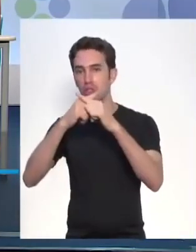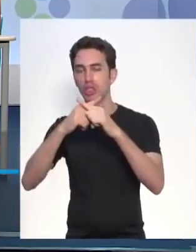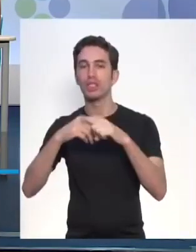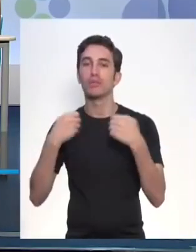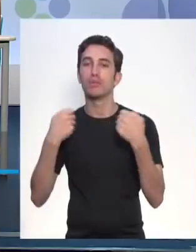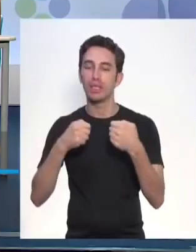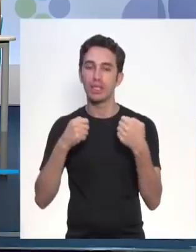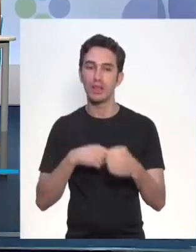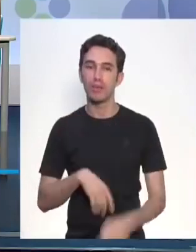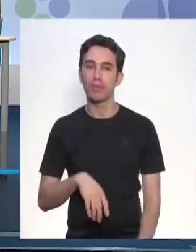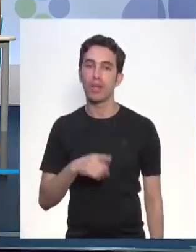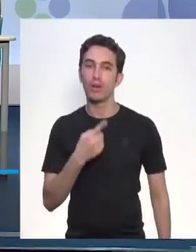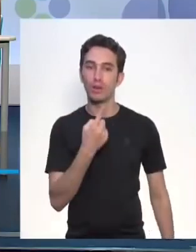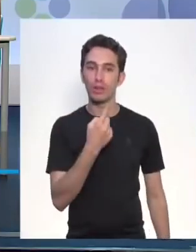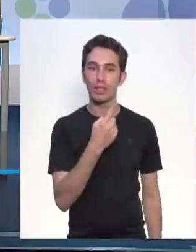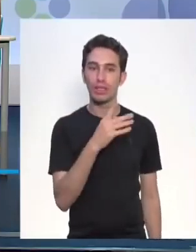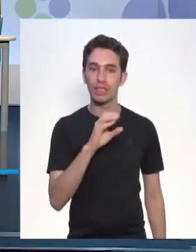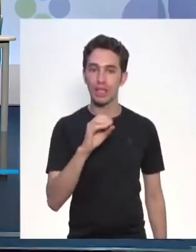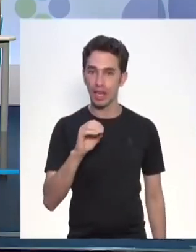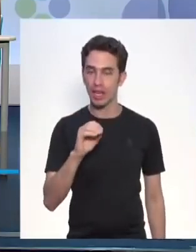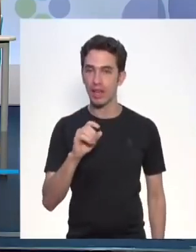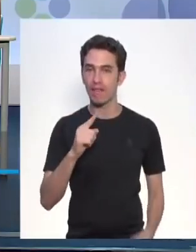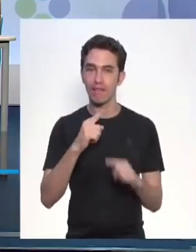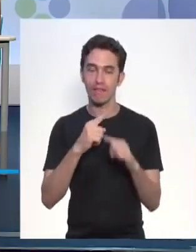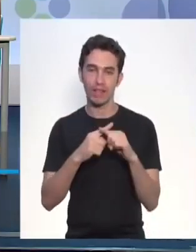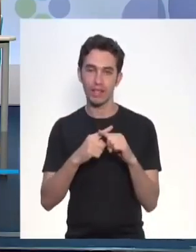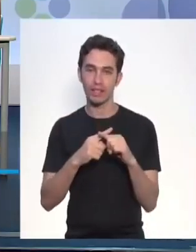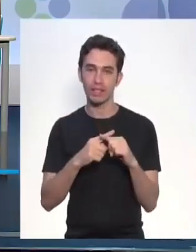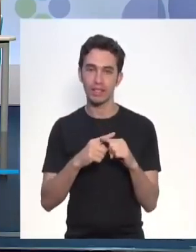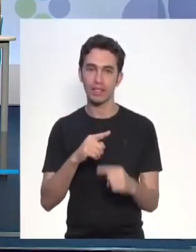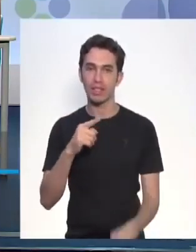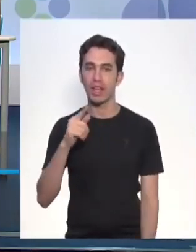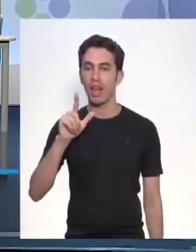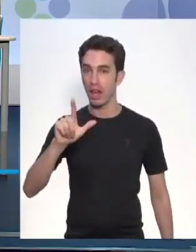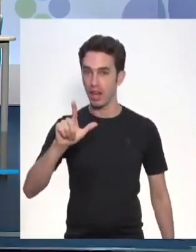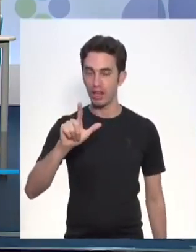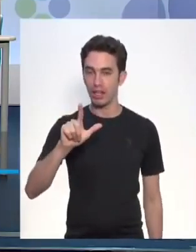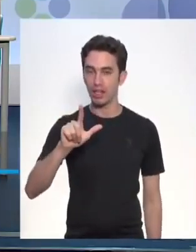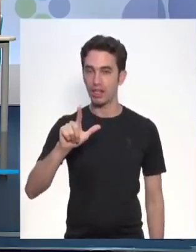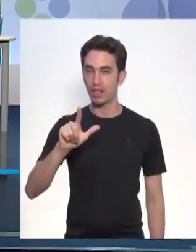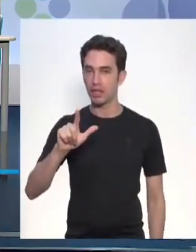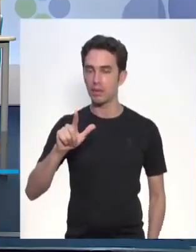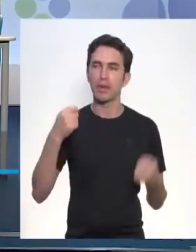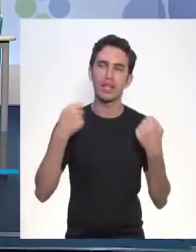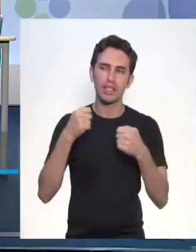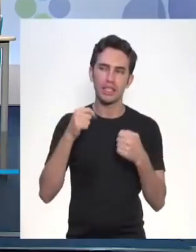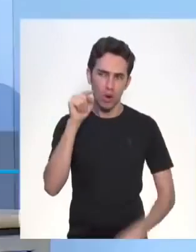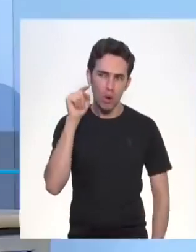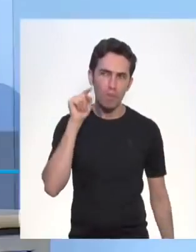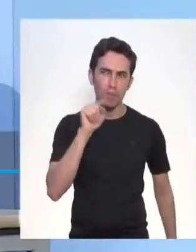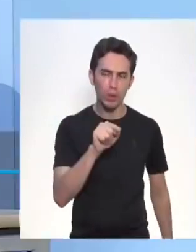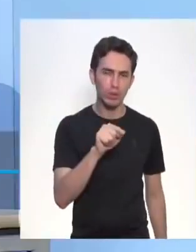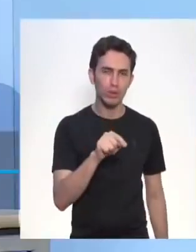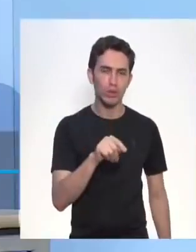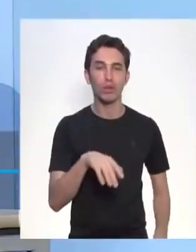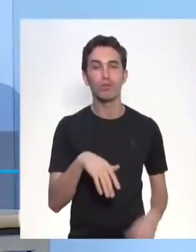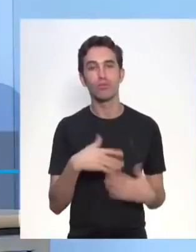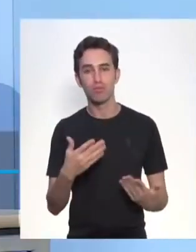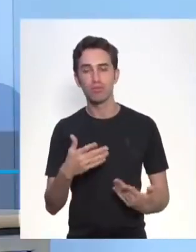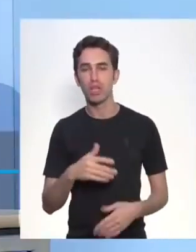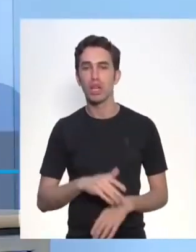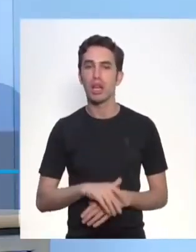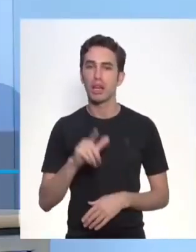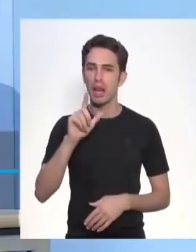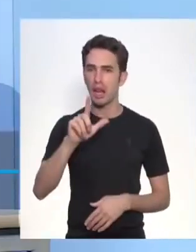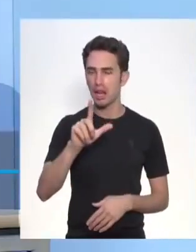100 vezes L, tá? Existe a necessidade do pontinho ou não, Tony? No caso da letra, por convenção, não